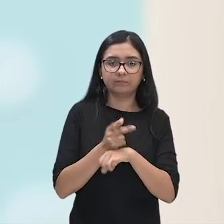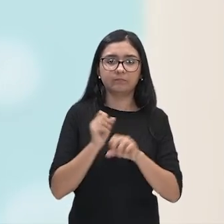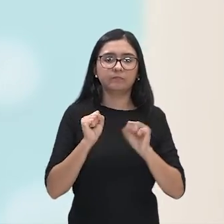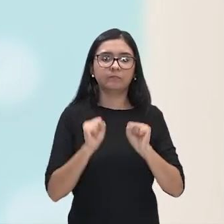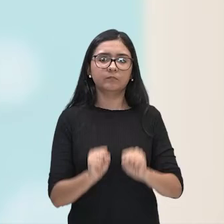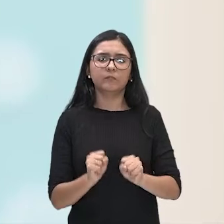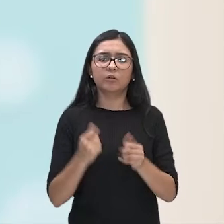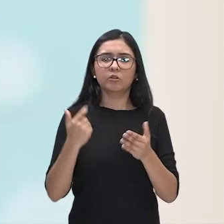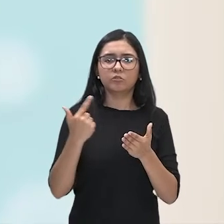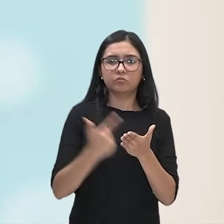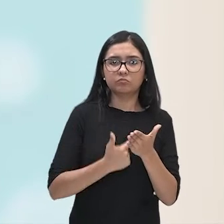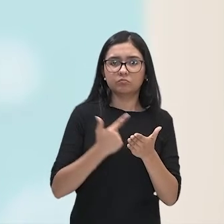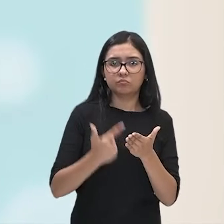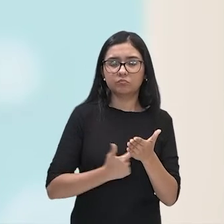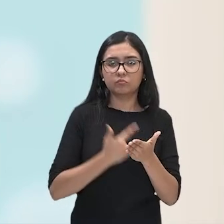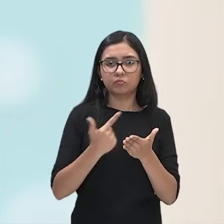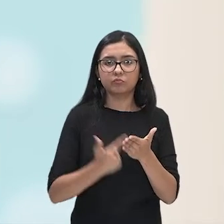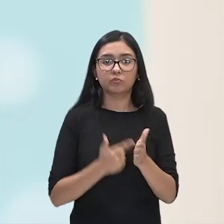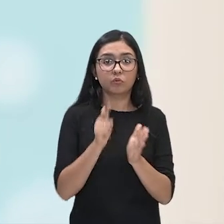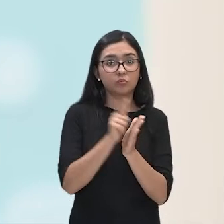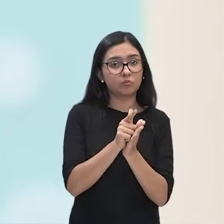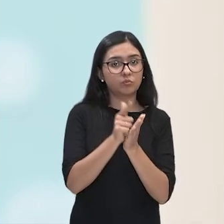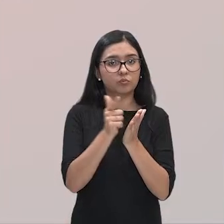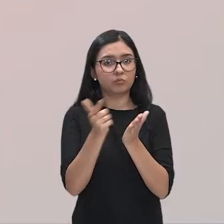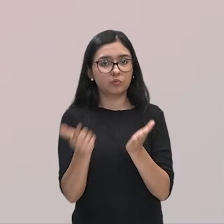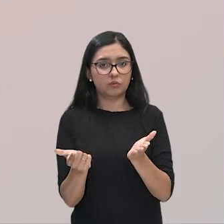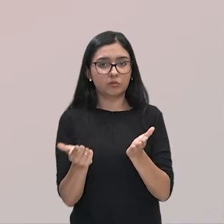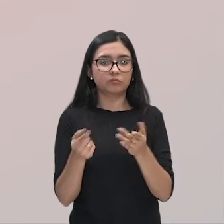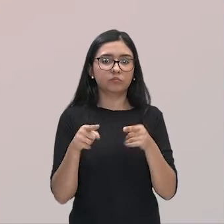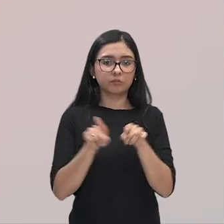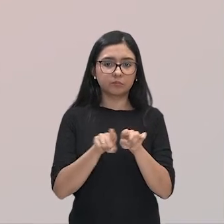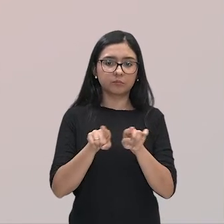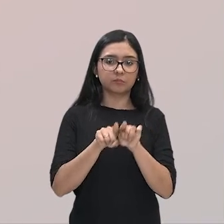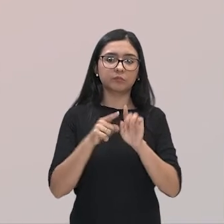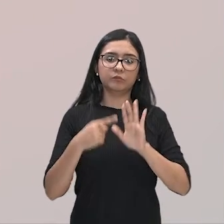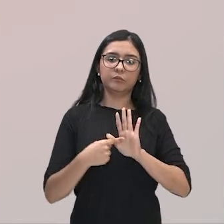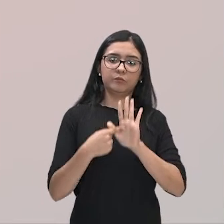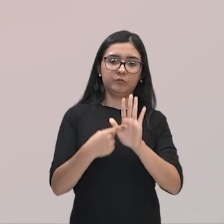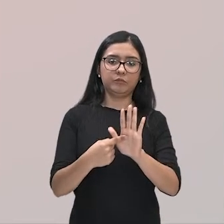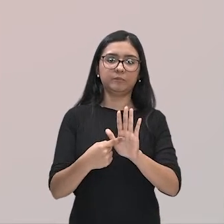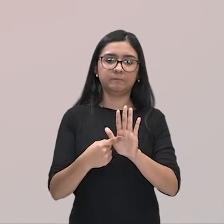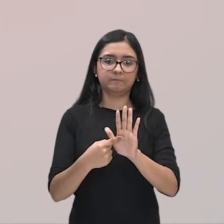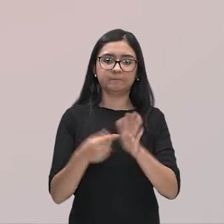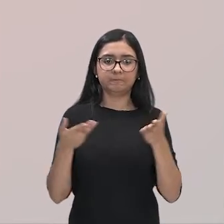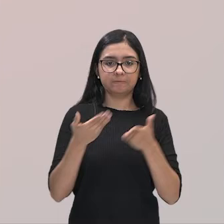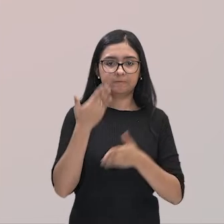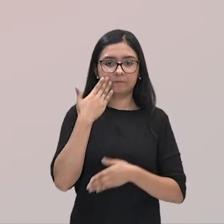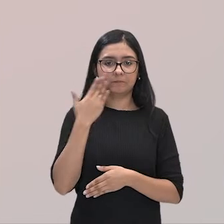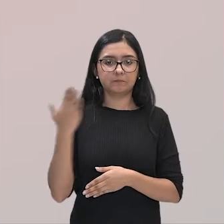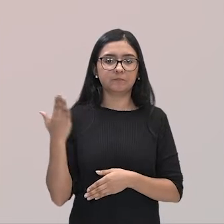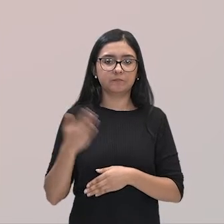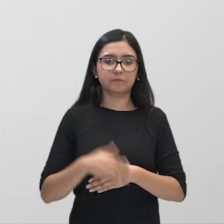numa revista, pode estar num jornal. Então, vamos apresentar agora, neste momento.